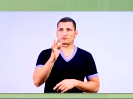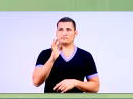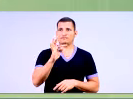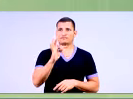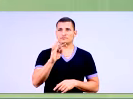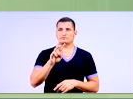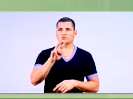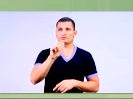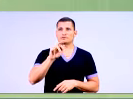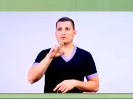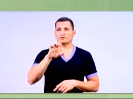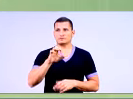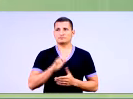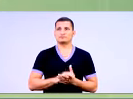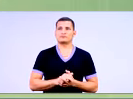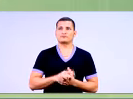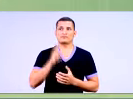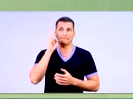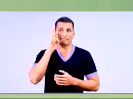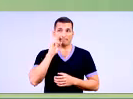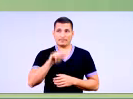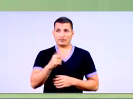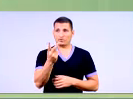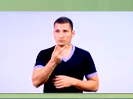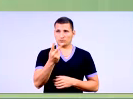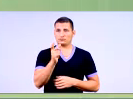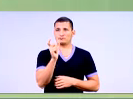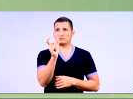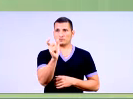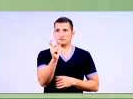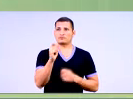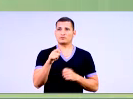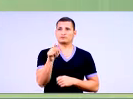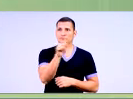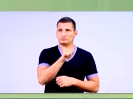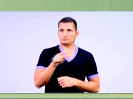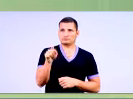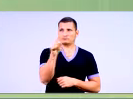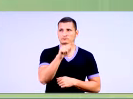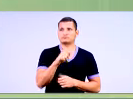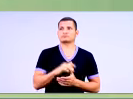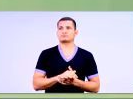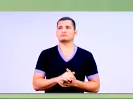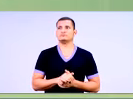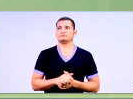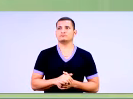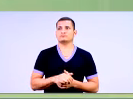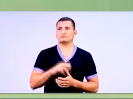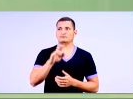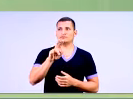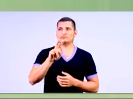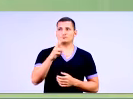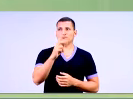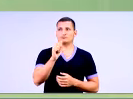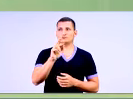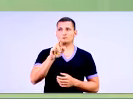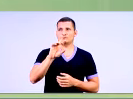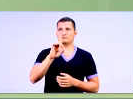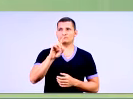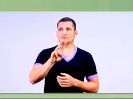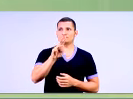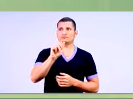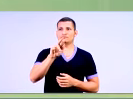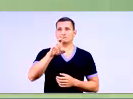Lembrando aí, professora, que são essas duas palavras, a senhora pode circular aí, hardware and